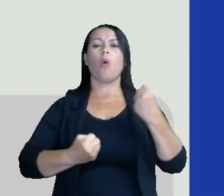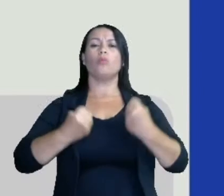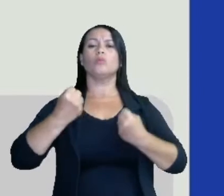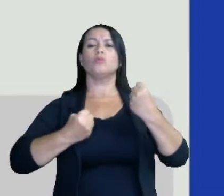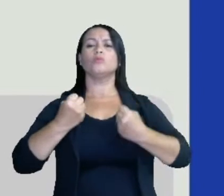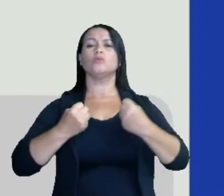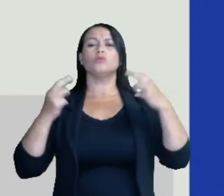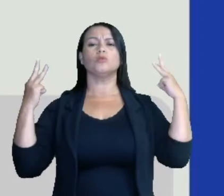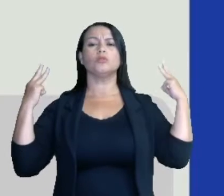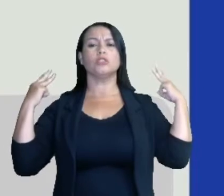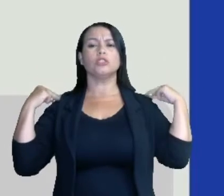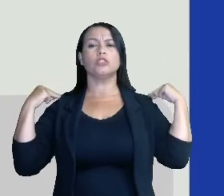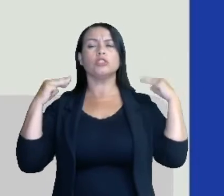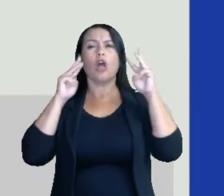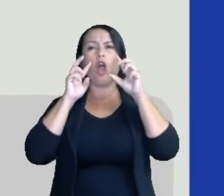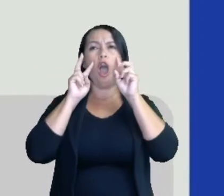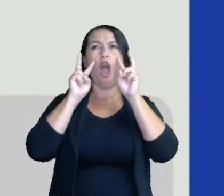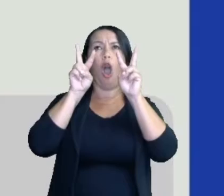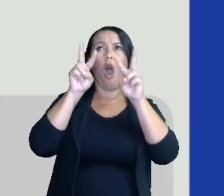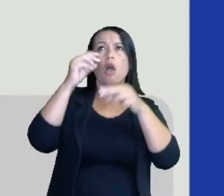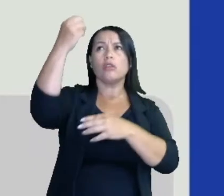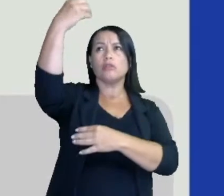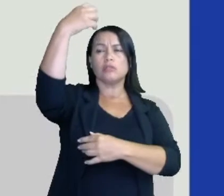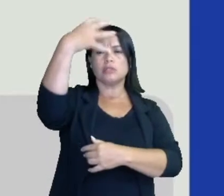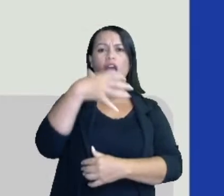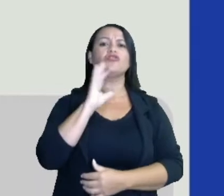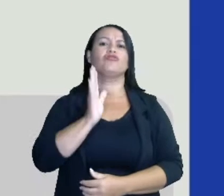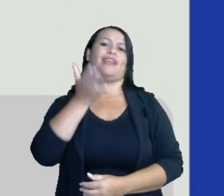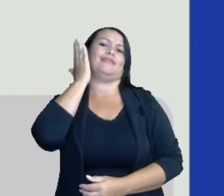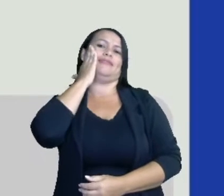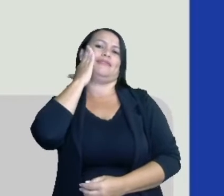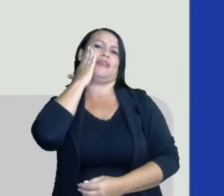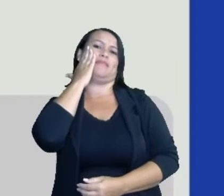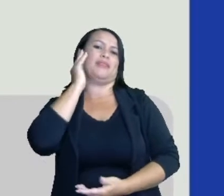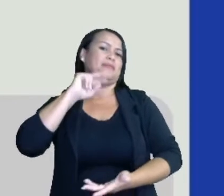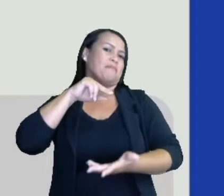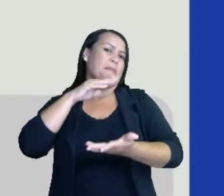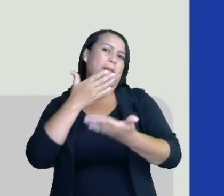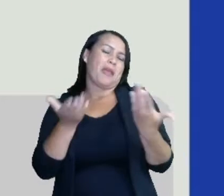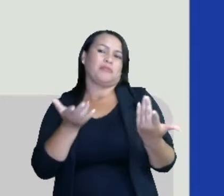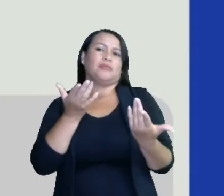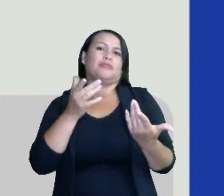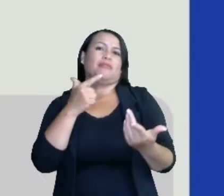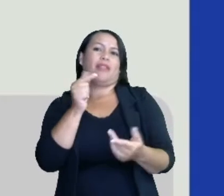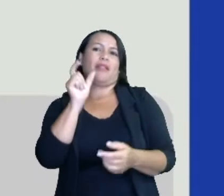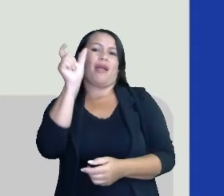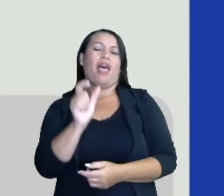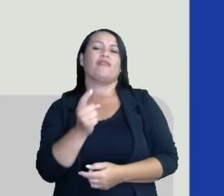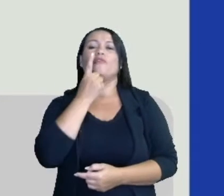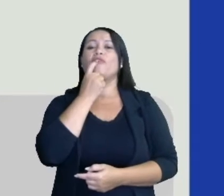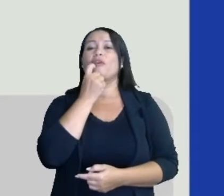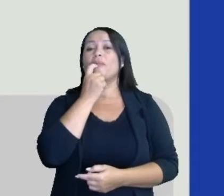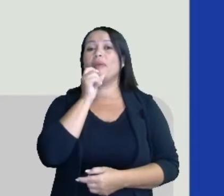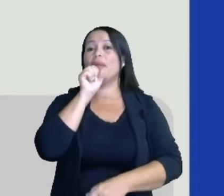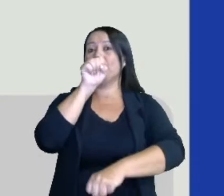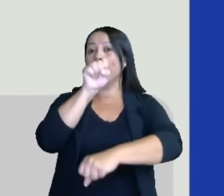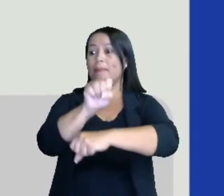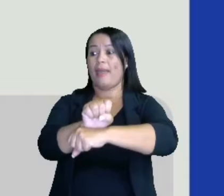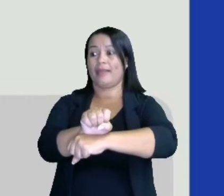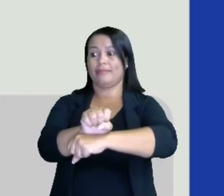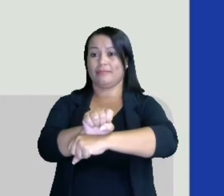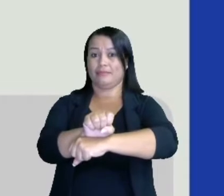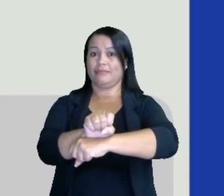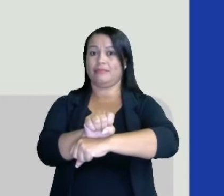ele já sabe o que significa mesmo que não tenha palavras. O vermelho é pare, né? Pare